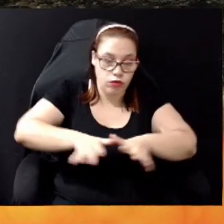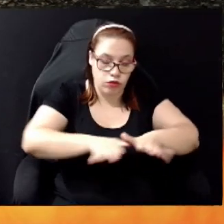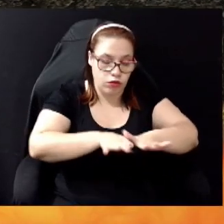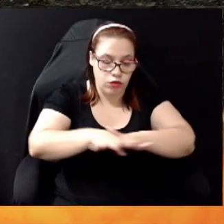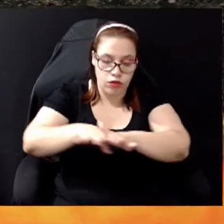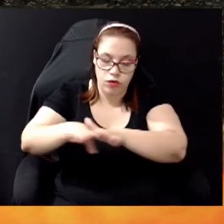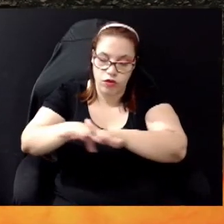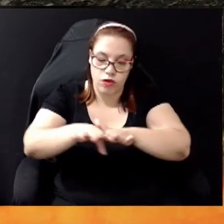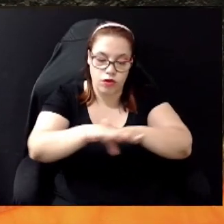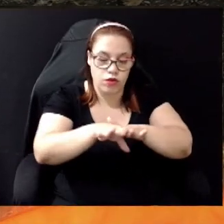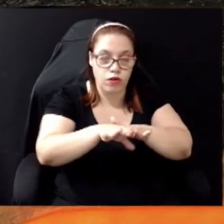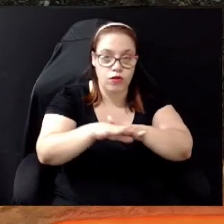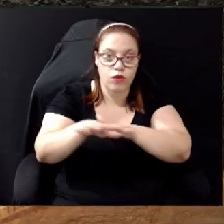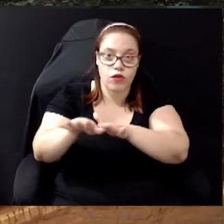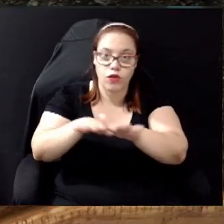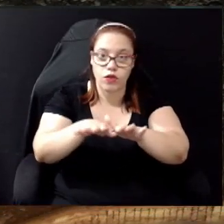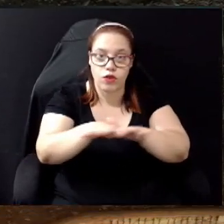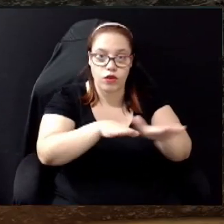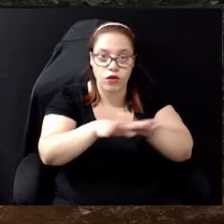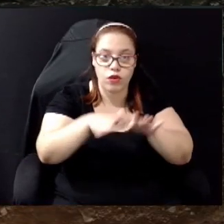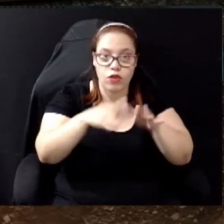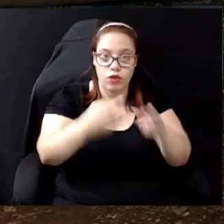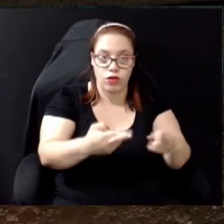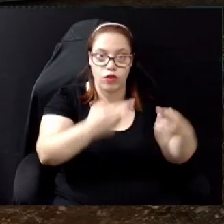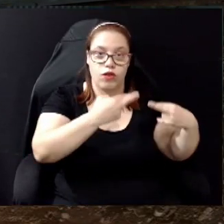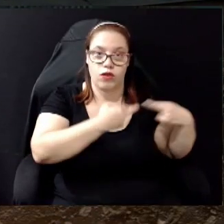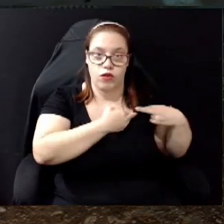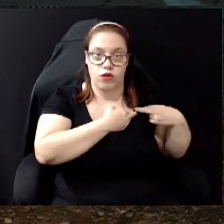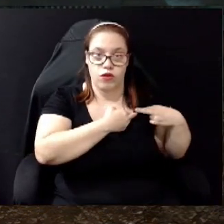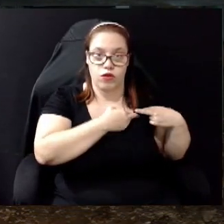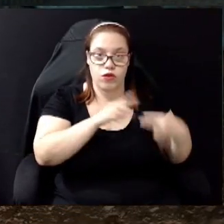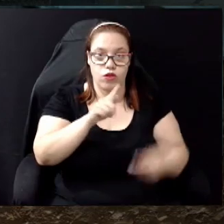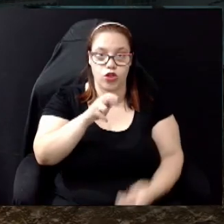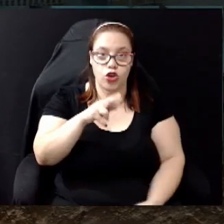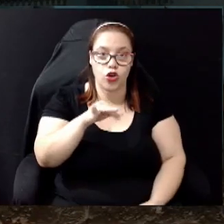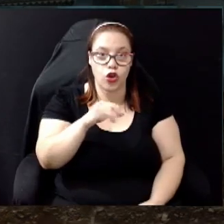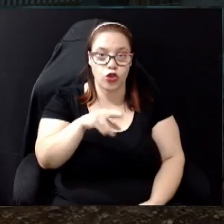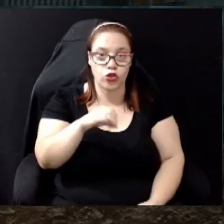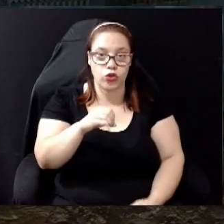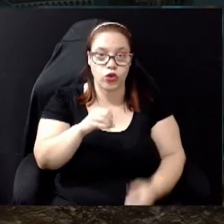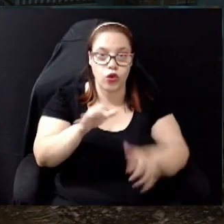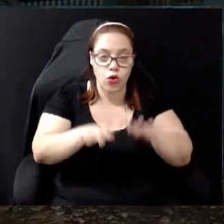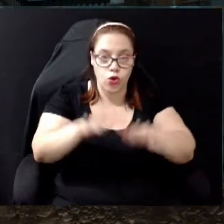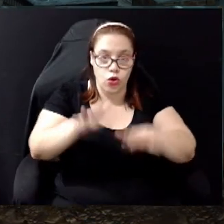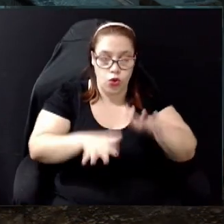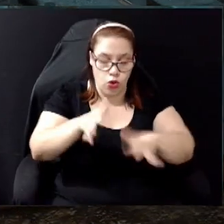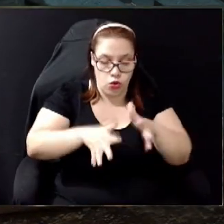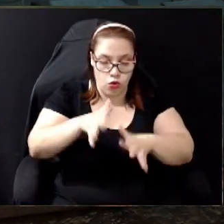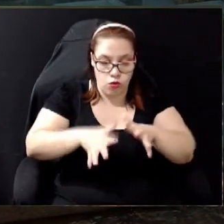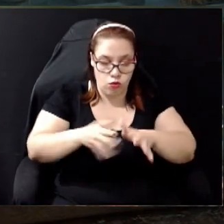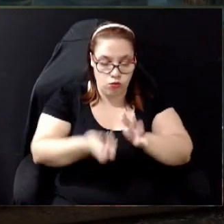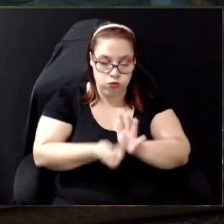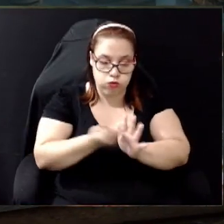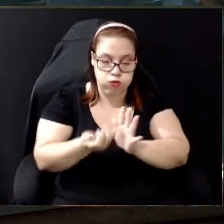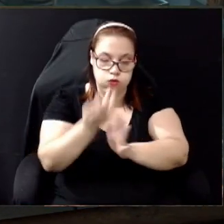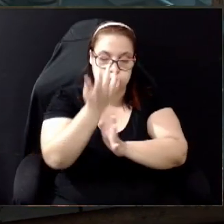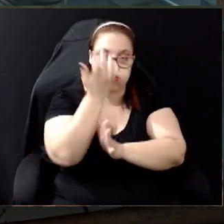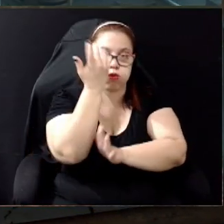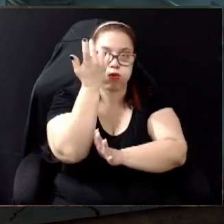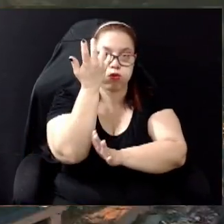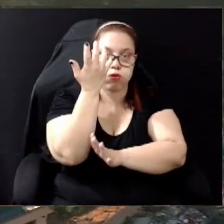deslizam lateralmente. Esses movimentos são responsáveis por fenômenos geológicos, como terremotos e